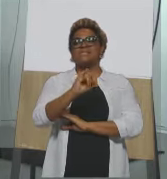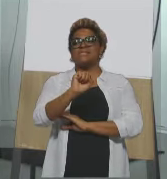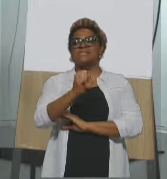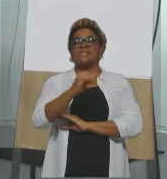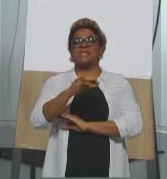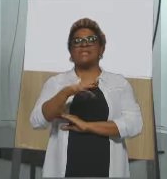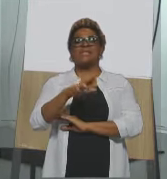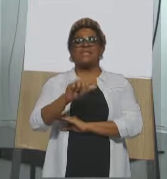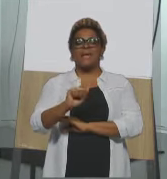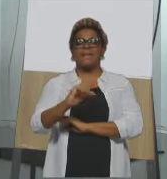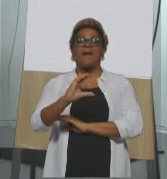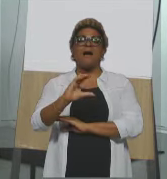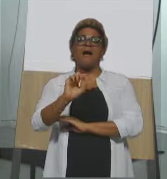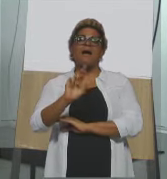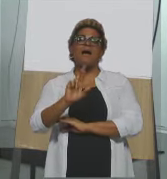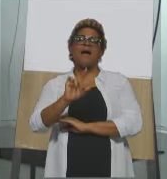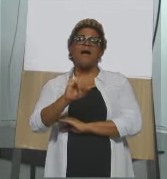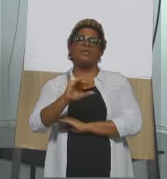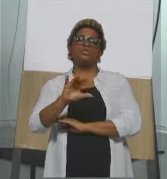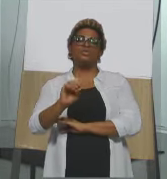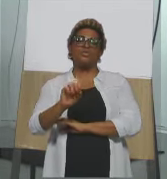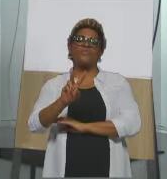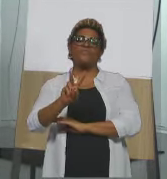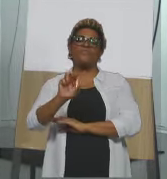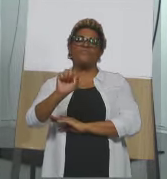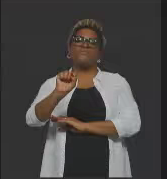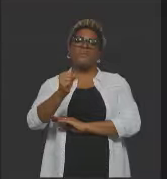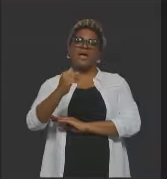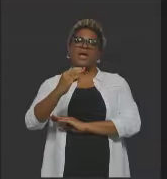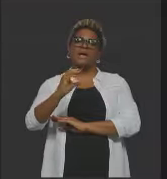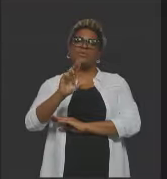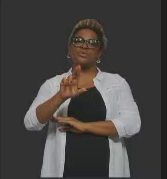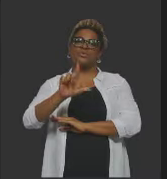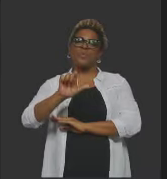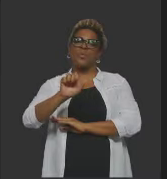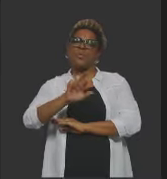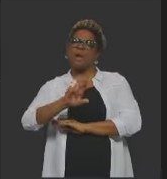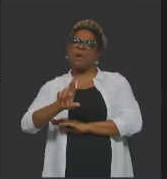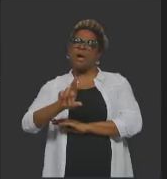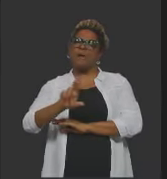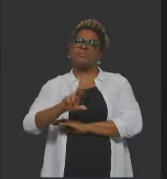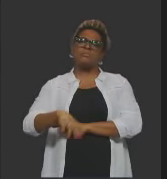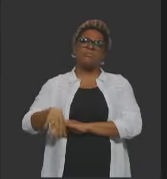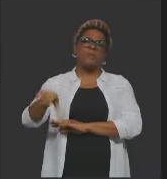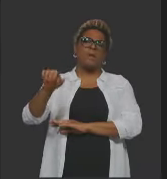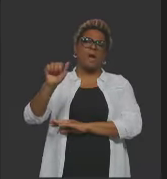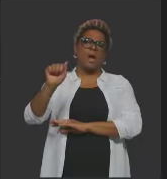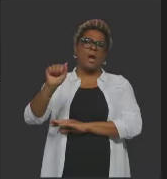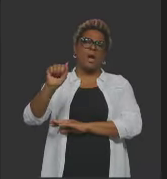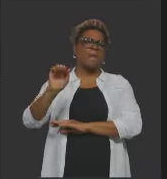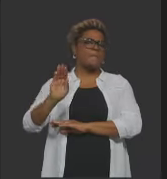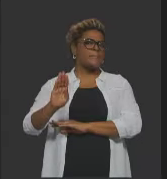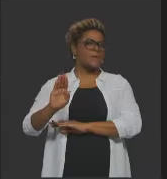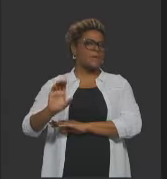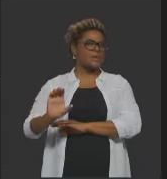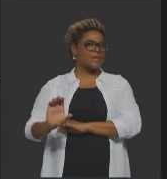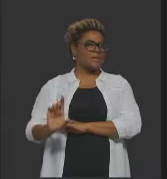te lembra aí o sistema circulatório? Bombeamento do sangue para todas as partes do corpo? Sim. Verdade, né,